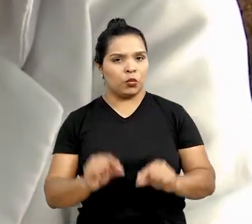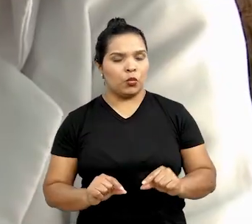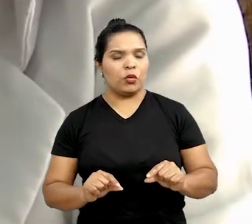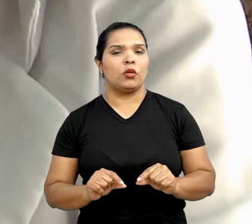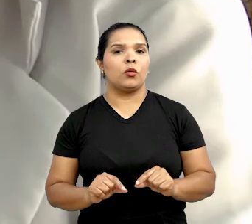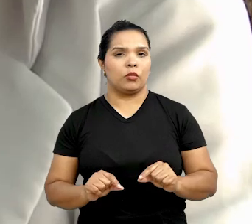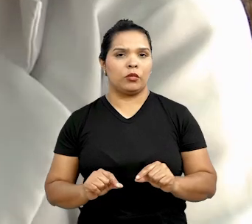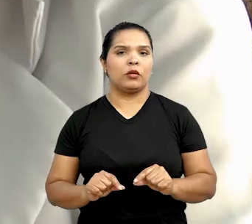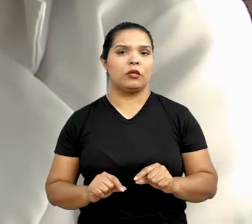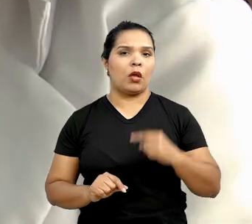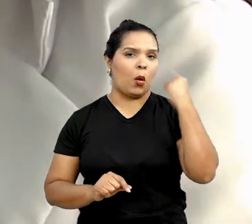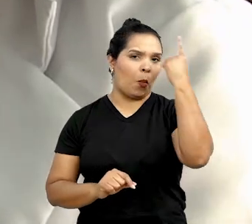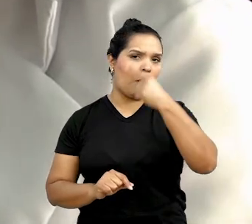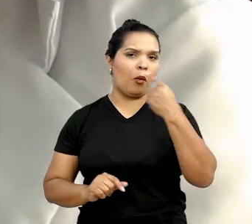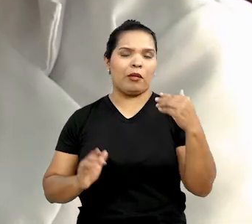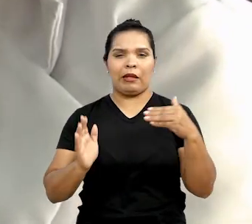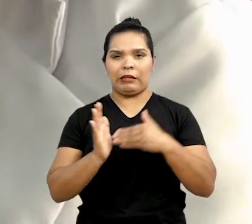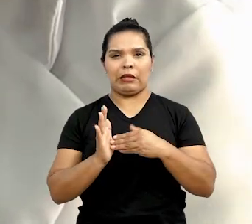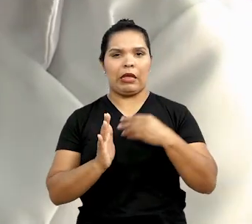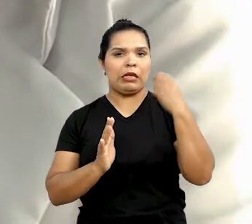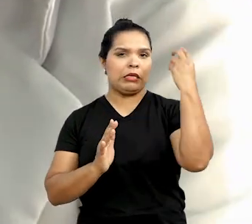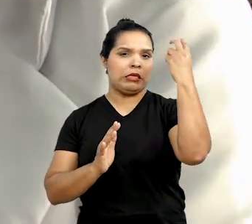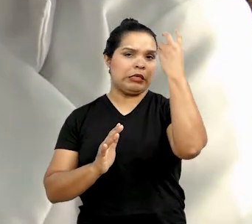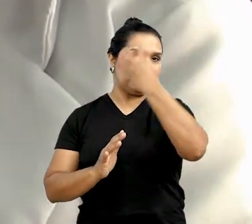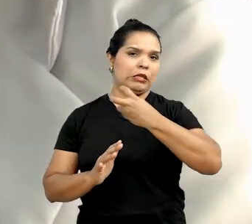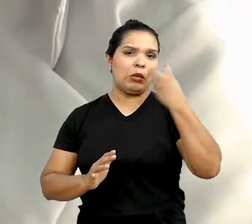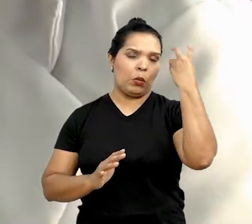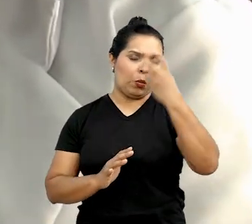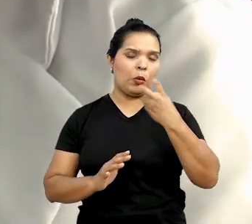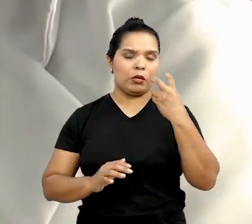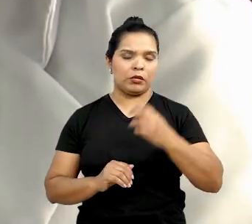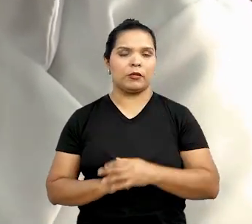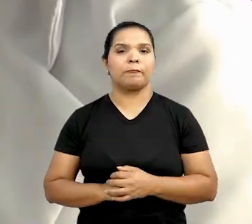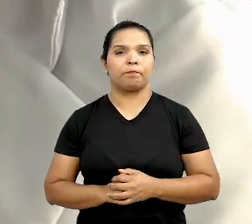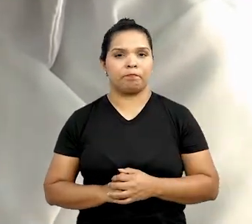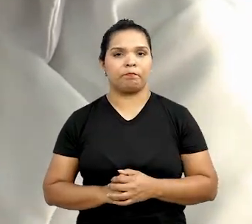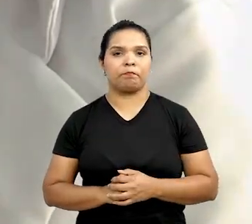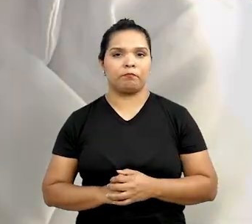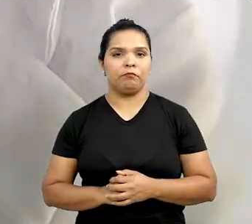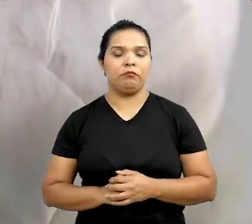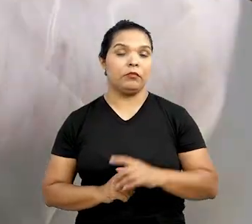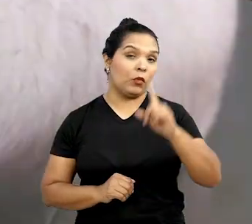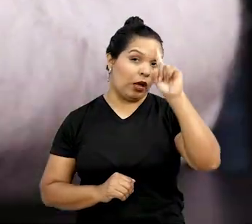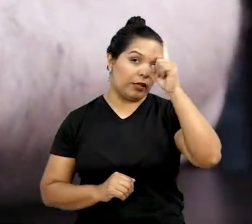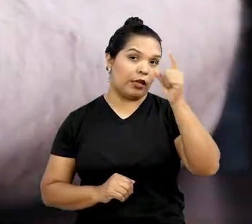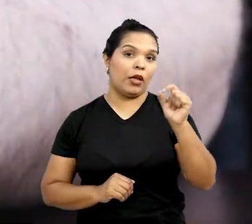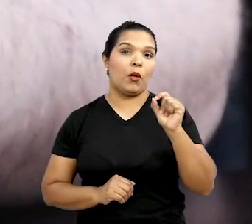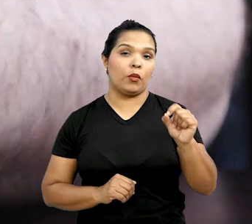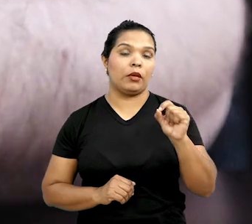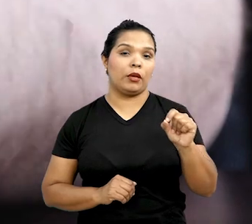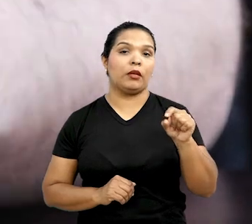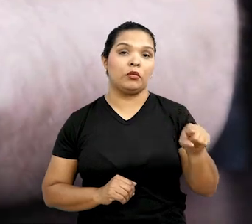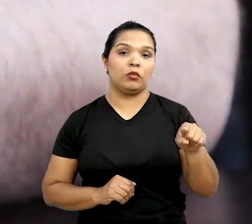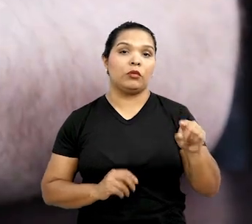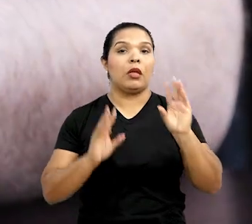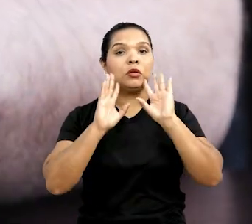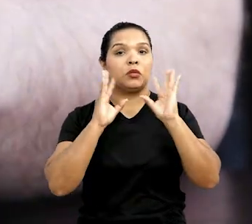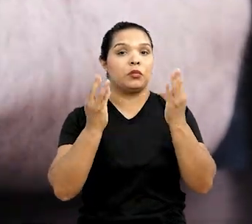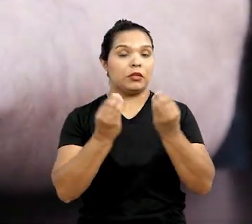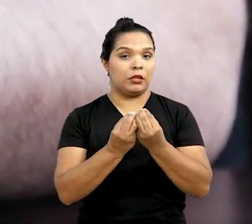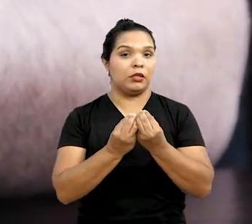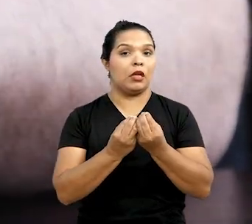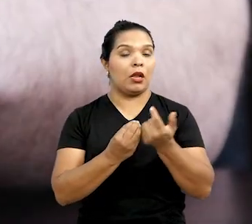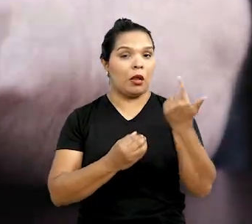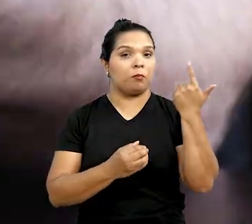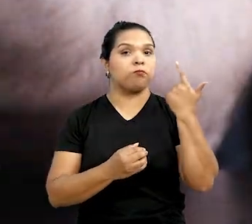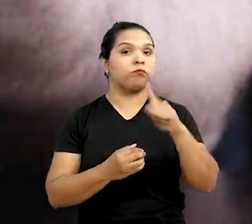efeito agudo, com 1 hora, dura até 5 horas, mas o efeito agudo é maior. Então, quer dizer, a ideia é, o 5-mel-DMT, ele atua